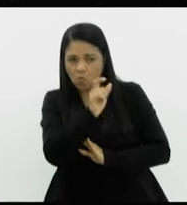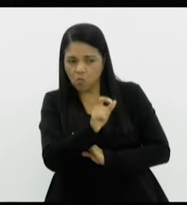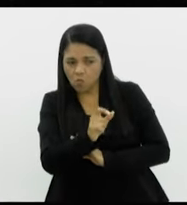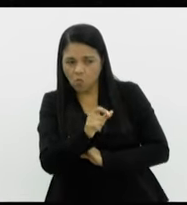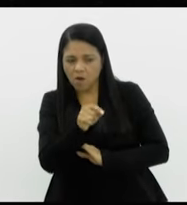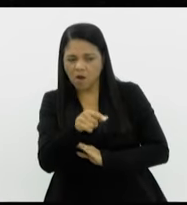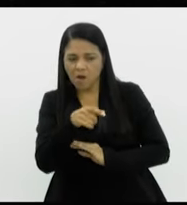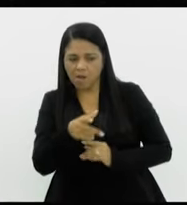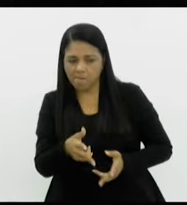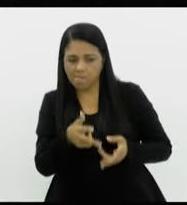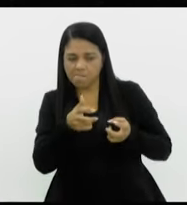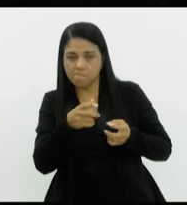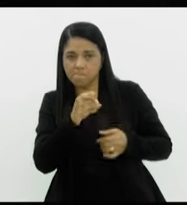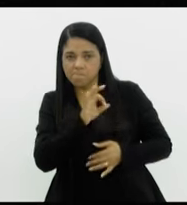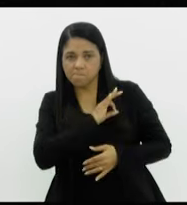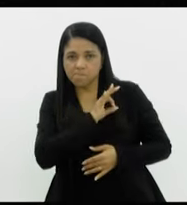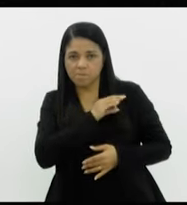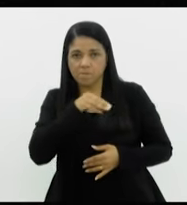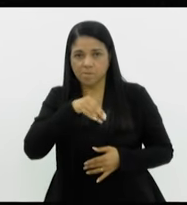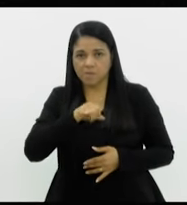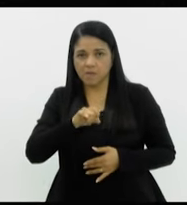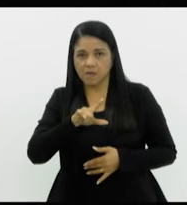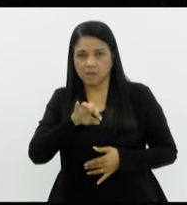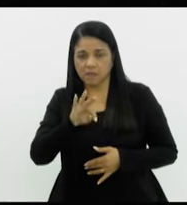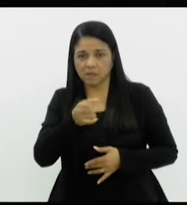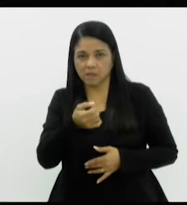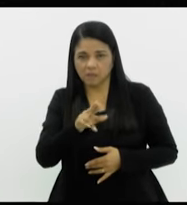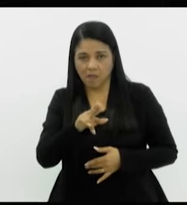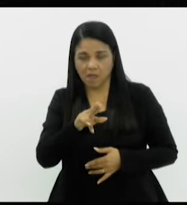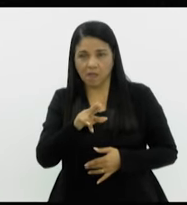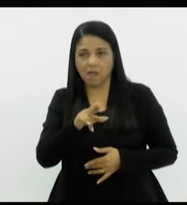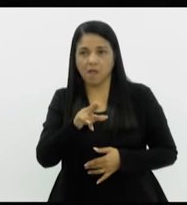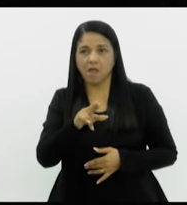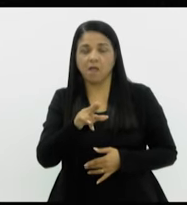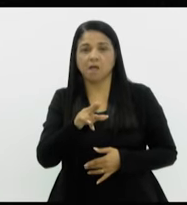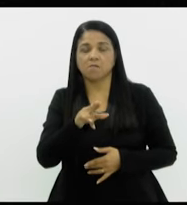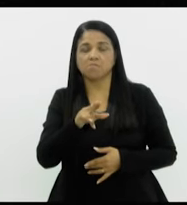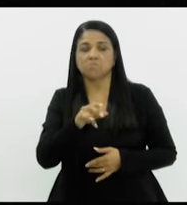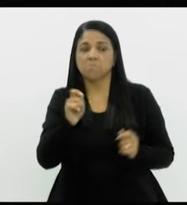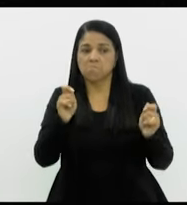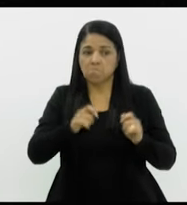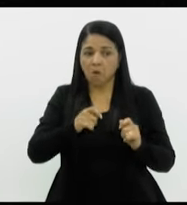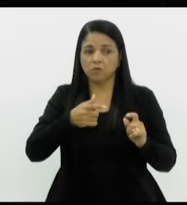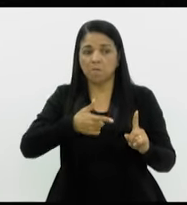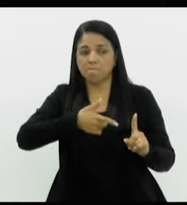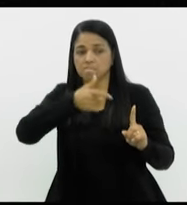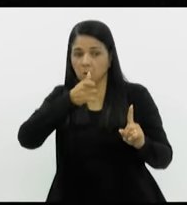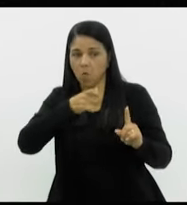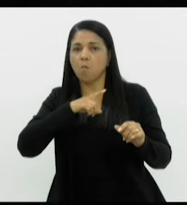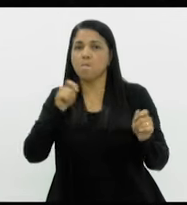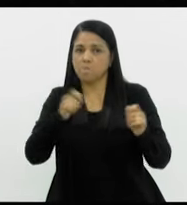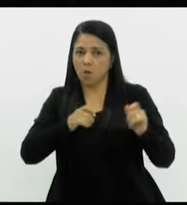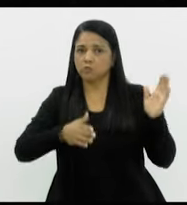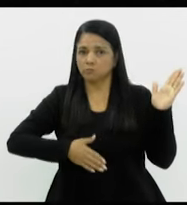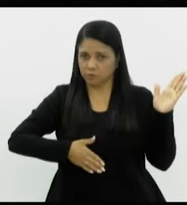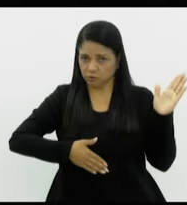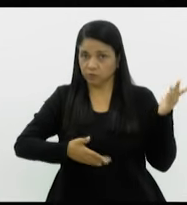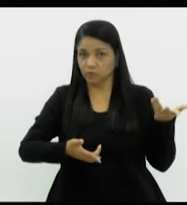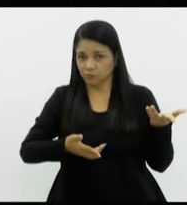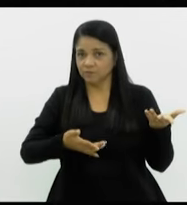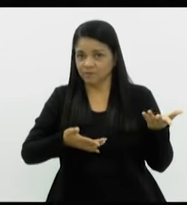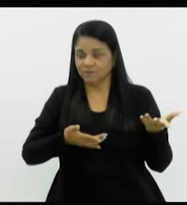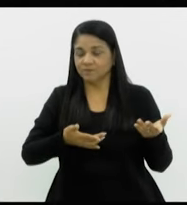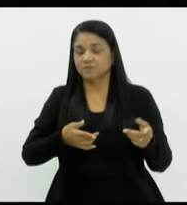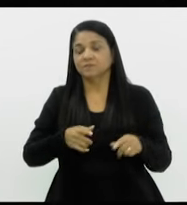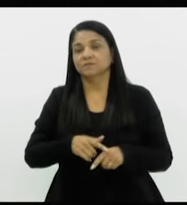são policiais militares e podem ser atingidos, colocando a sua vida moral em risco, eles também